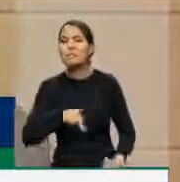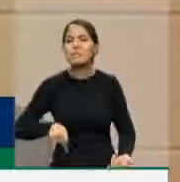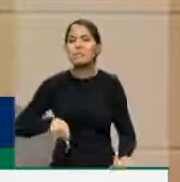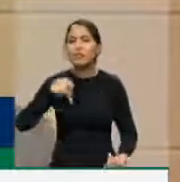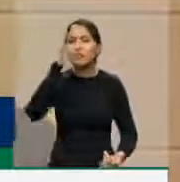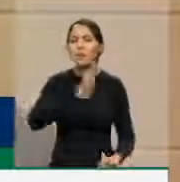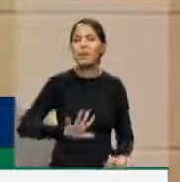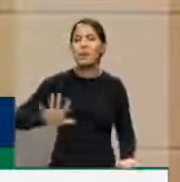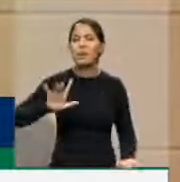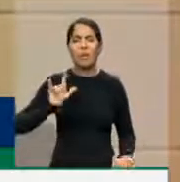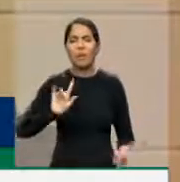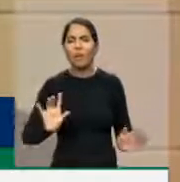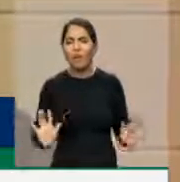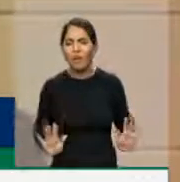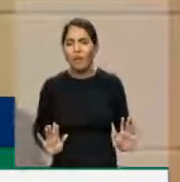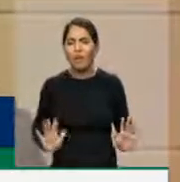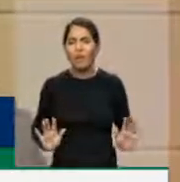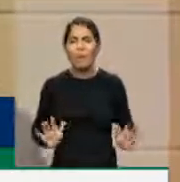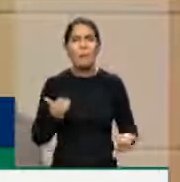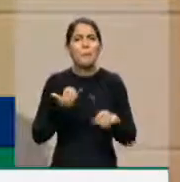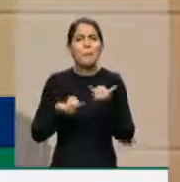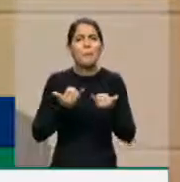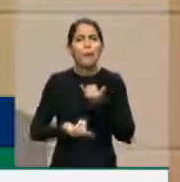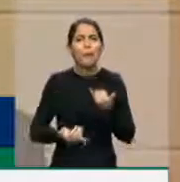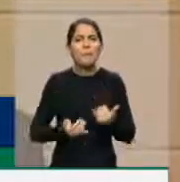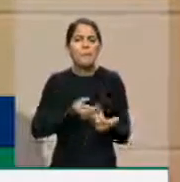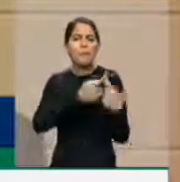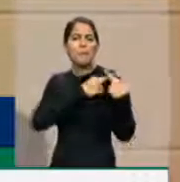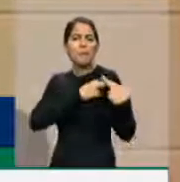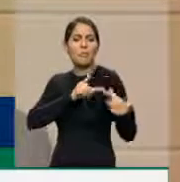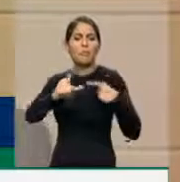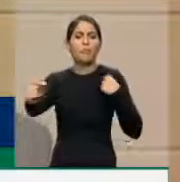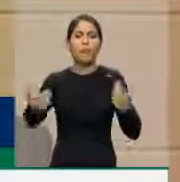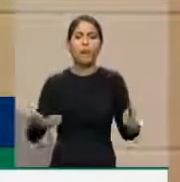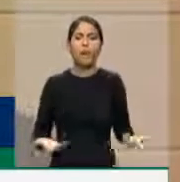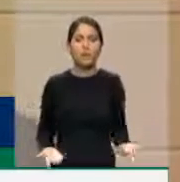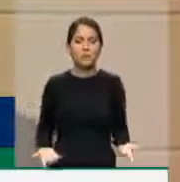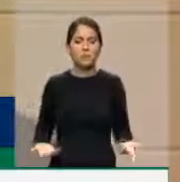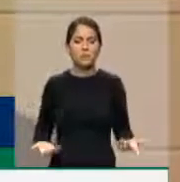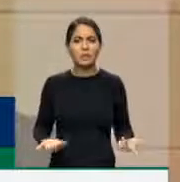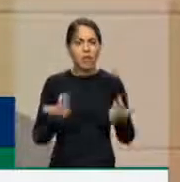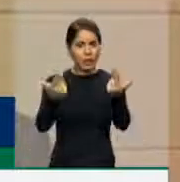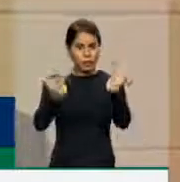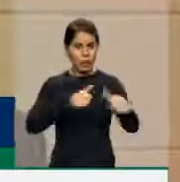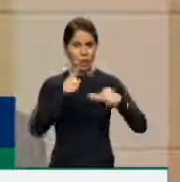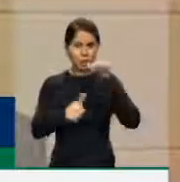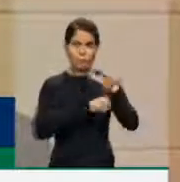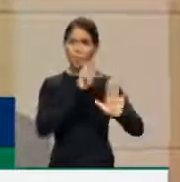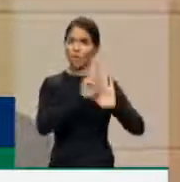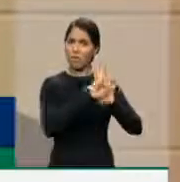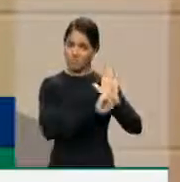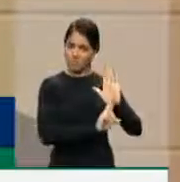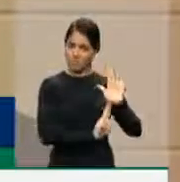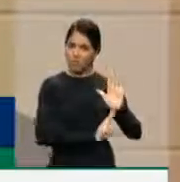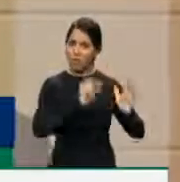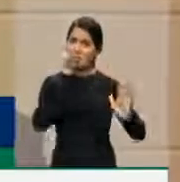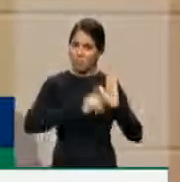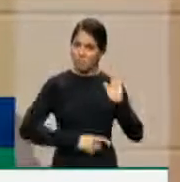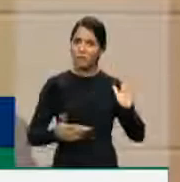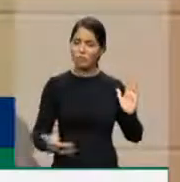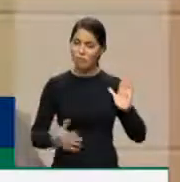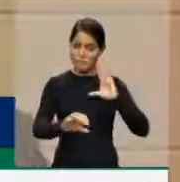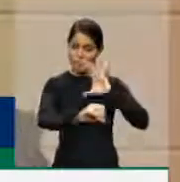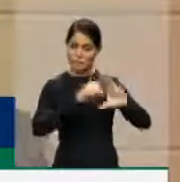sua responsabilidade, como fugiu na proposta de reforma tributária encaminhada ao Congresso, que